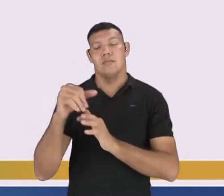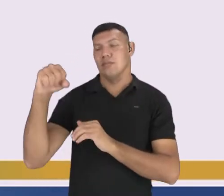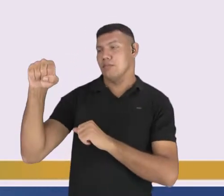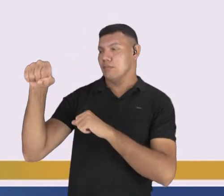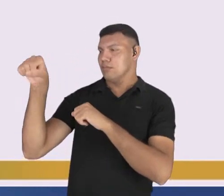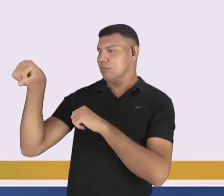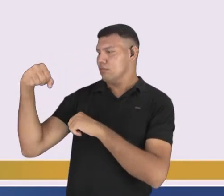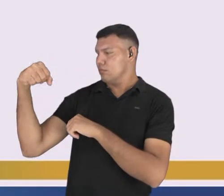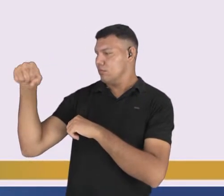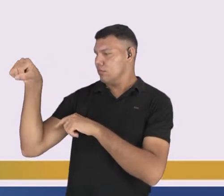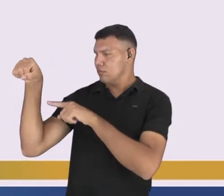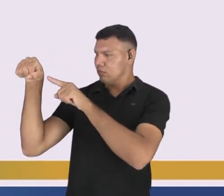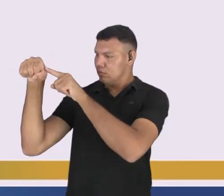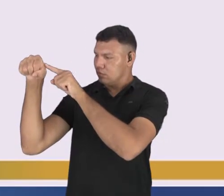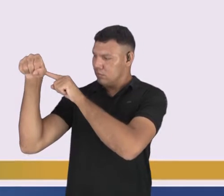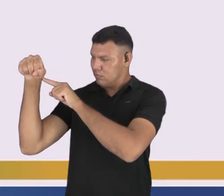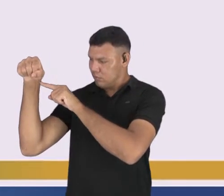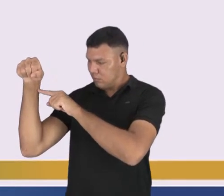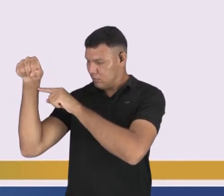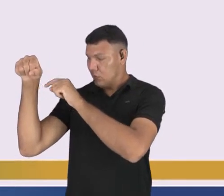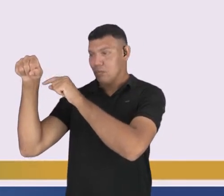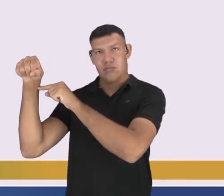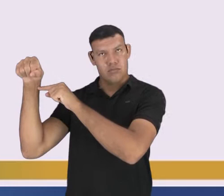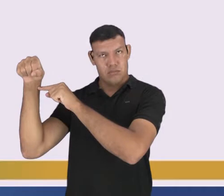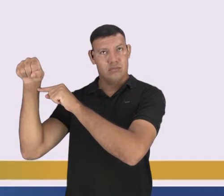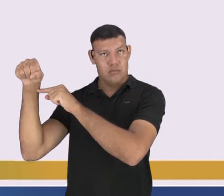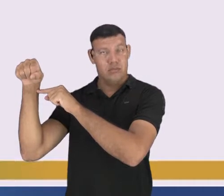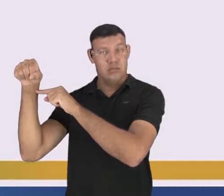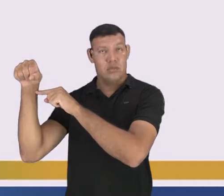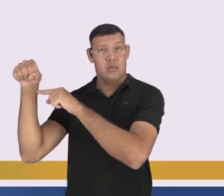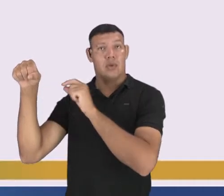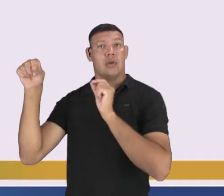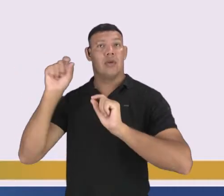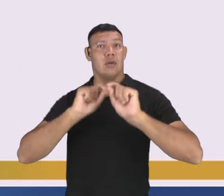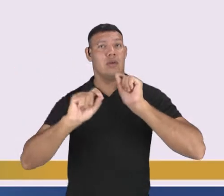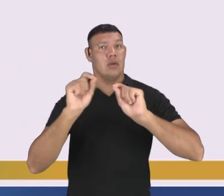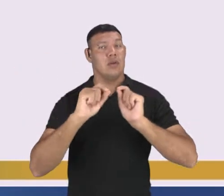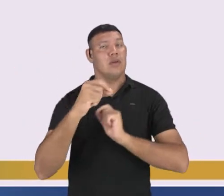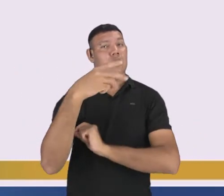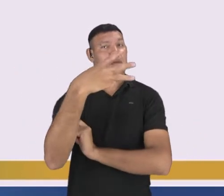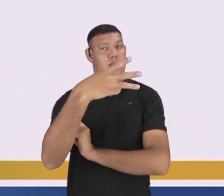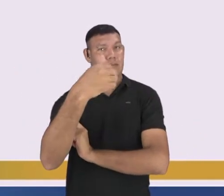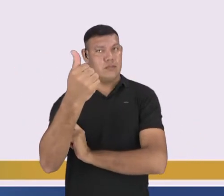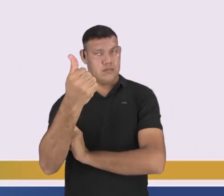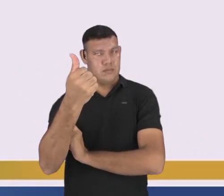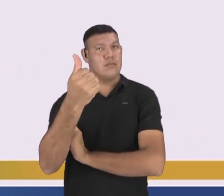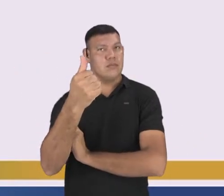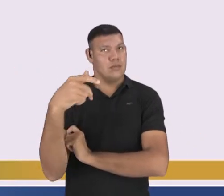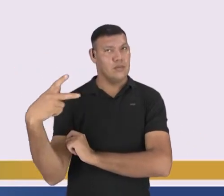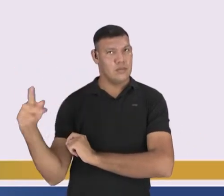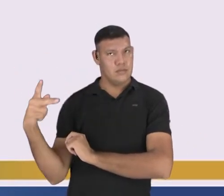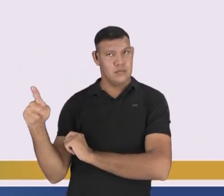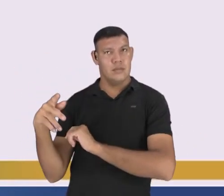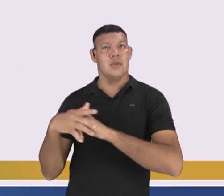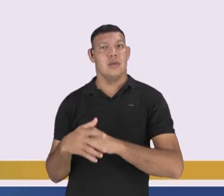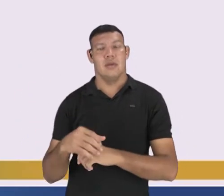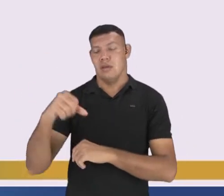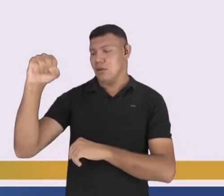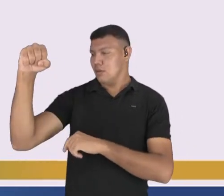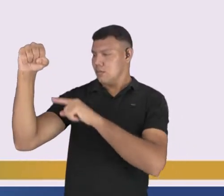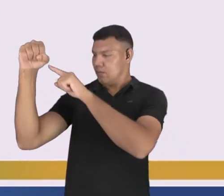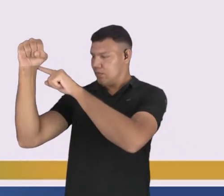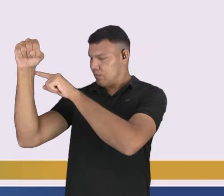e do pescoço. Já os nervos raquidianos, eles são em torno de 31 pares de nervos que saem da medula